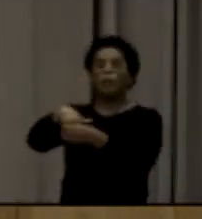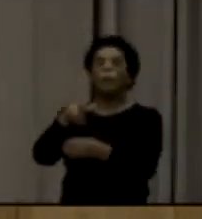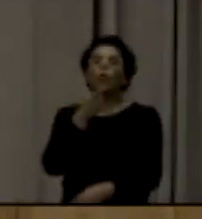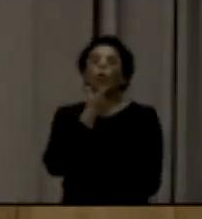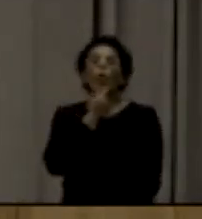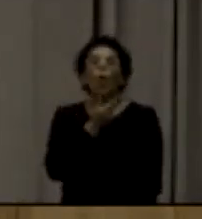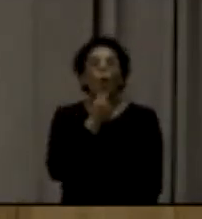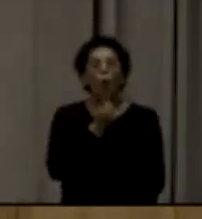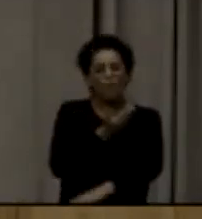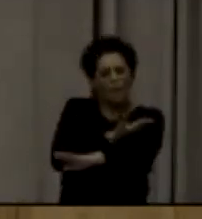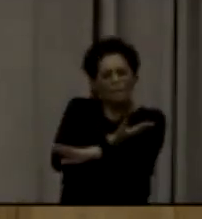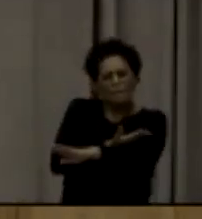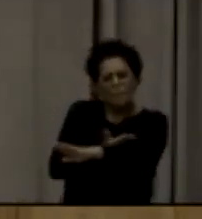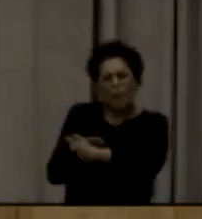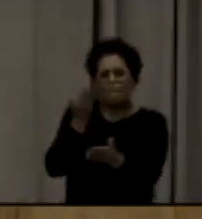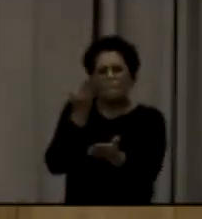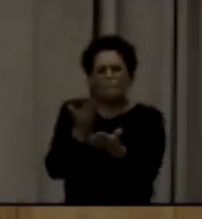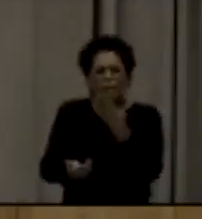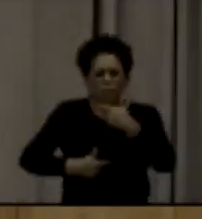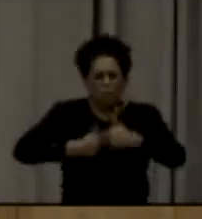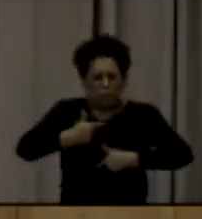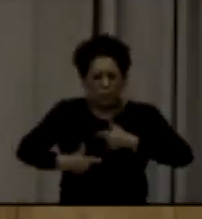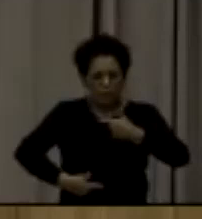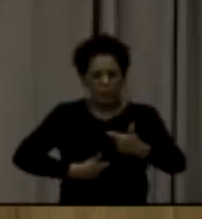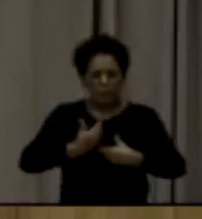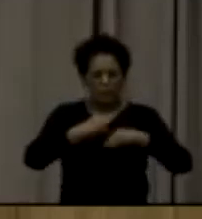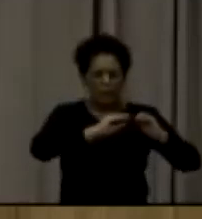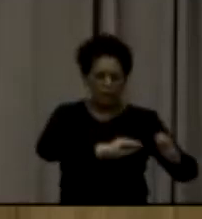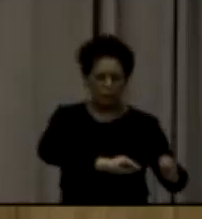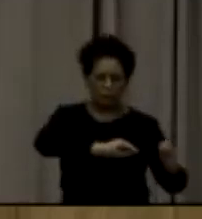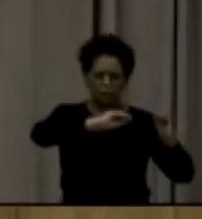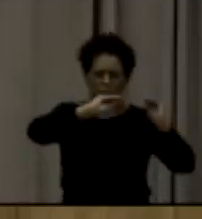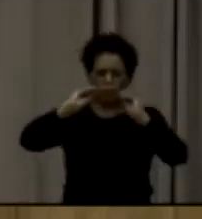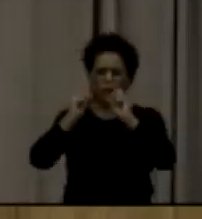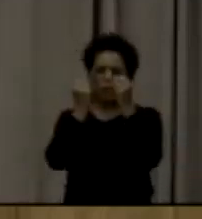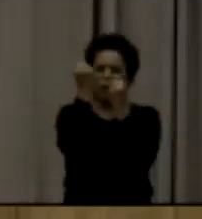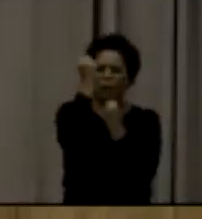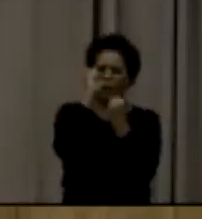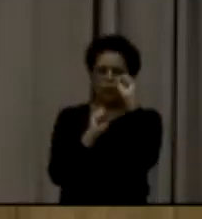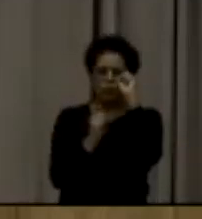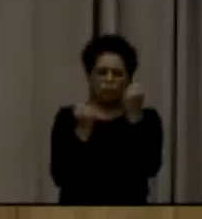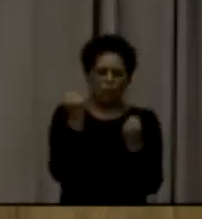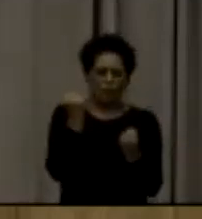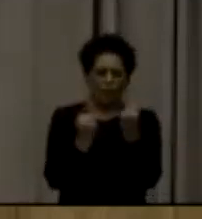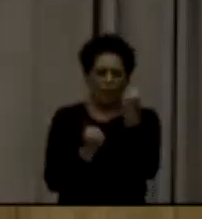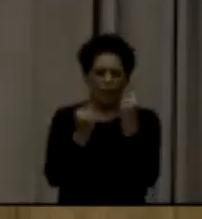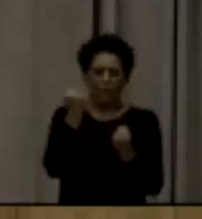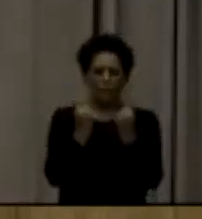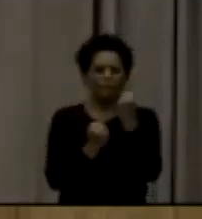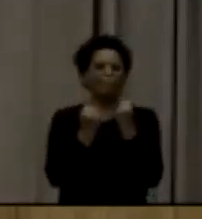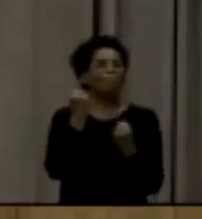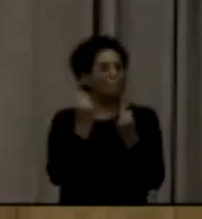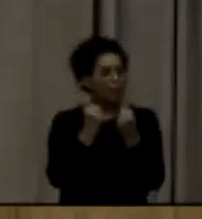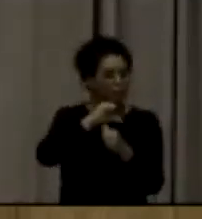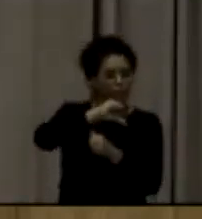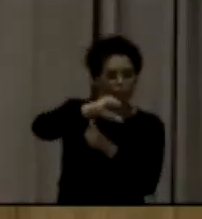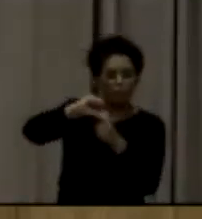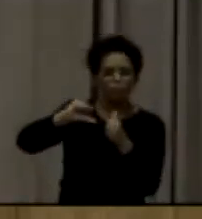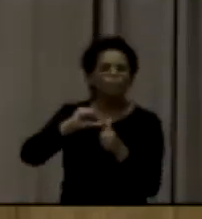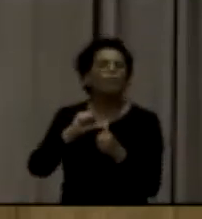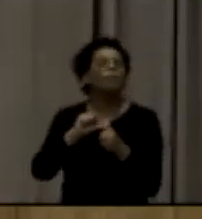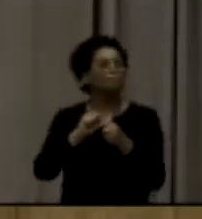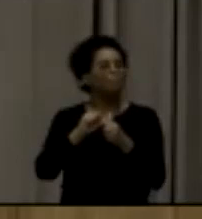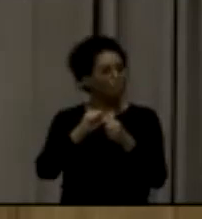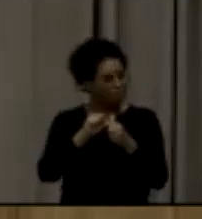empobrecidos que perderam os empregos com a exportação da indústria automobilística, o Detroit que virou o cinturão